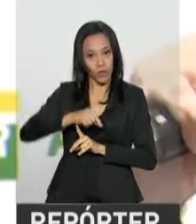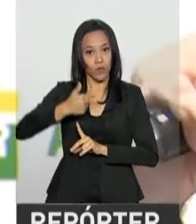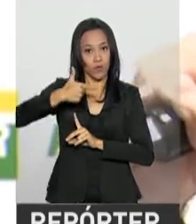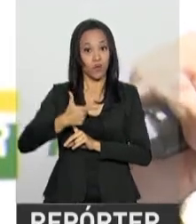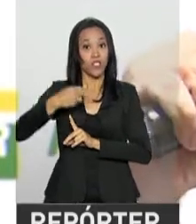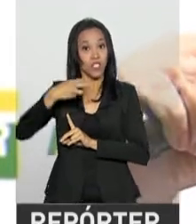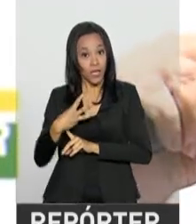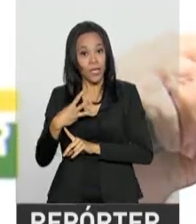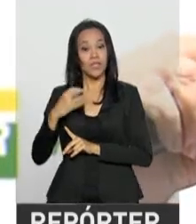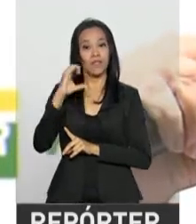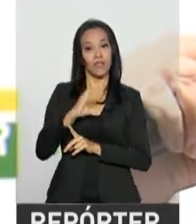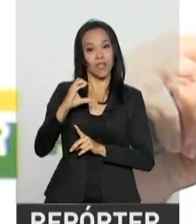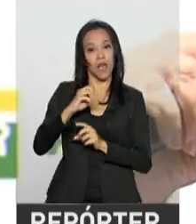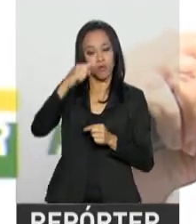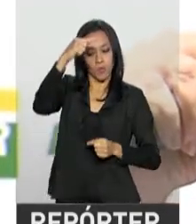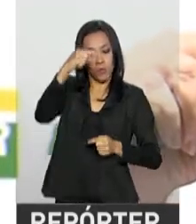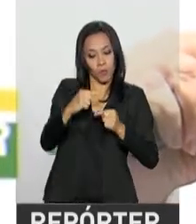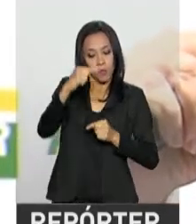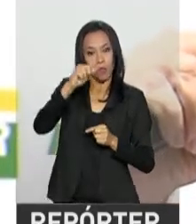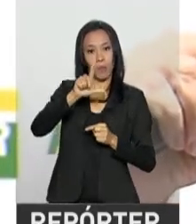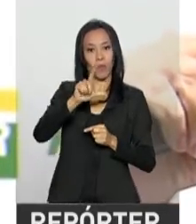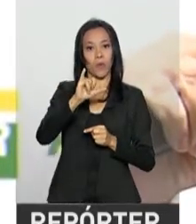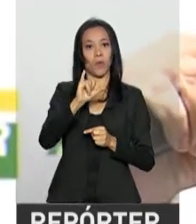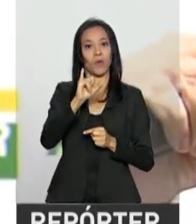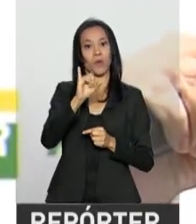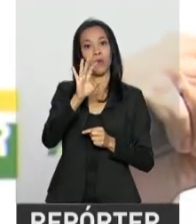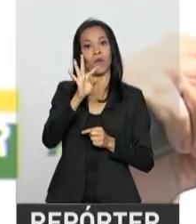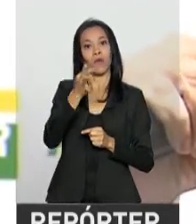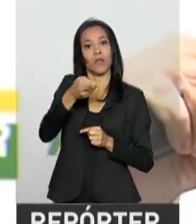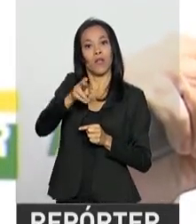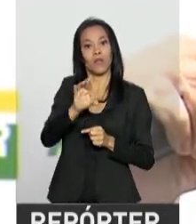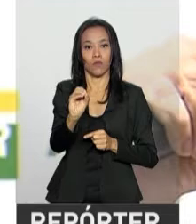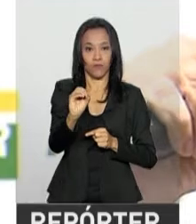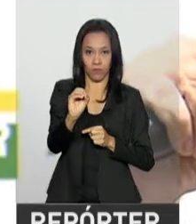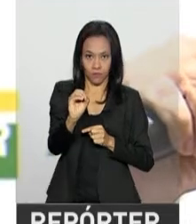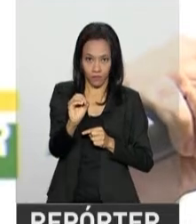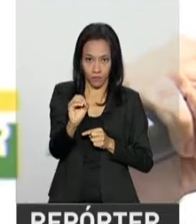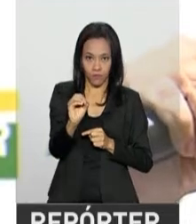o próximo de mysore centavos o litro